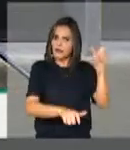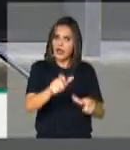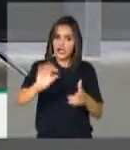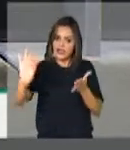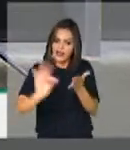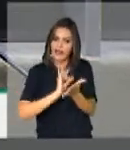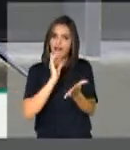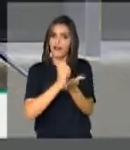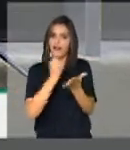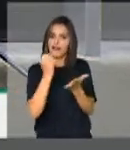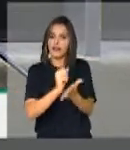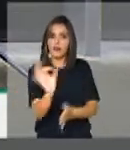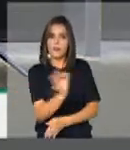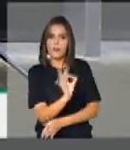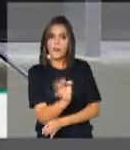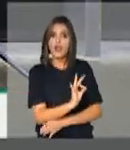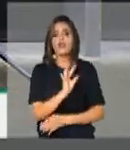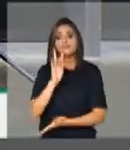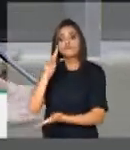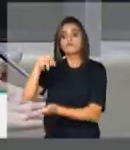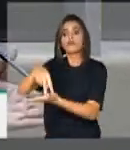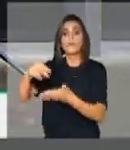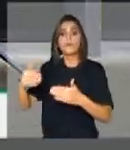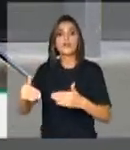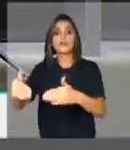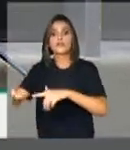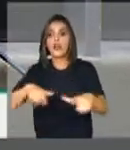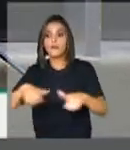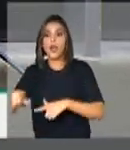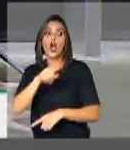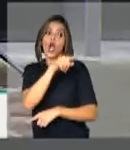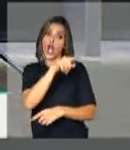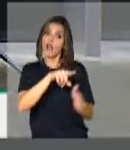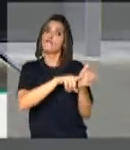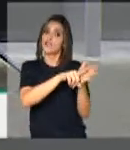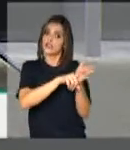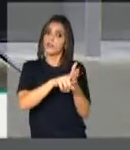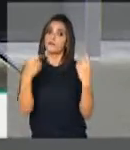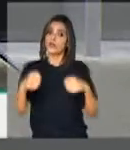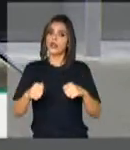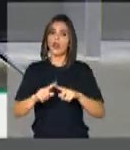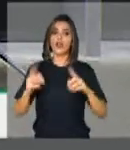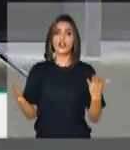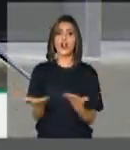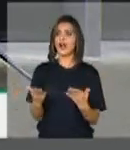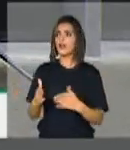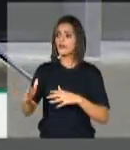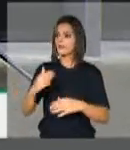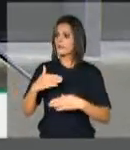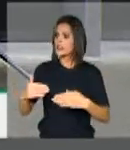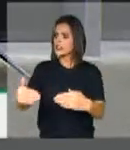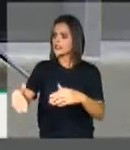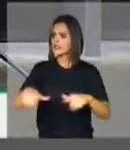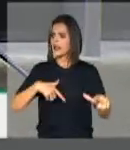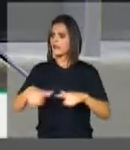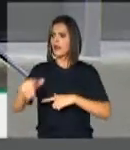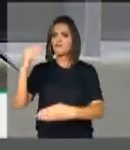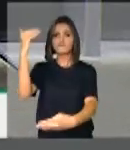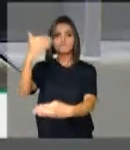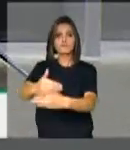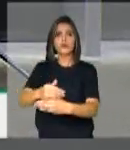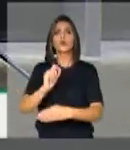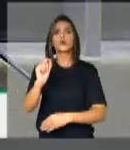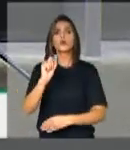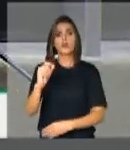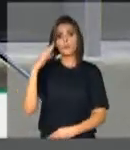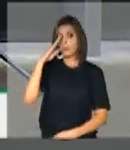ao Ministério do Trabalho para uma fiscalização. Agora, com o fim do Ministério do Trabalho, como pretende o senhor